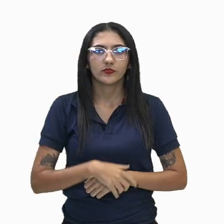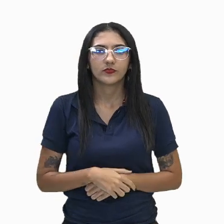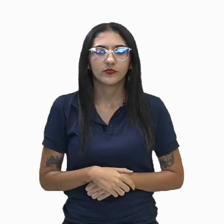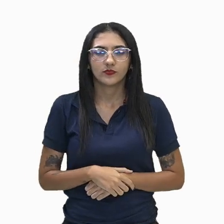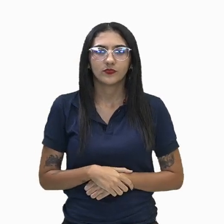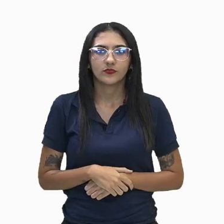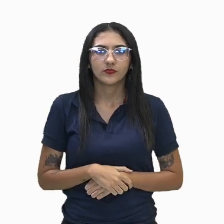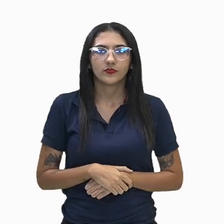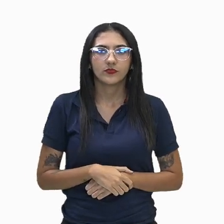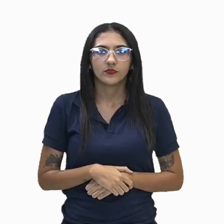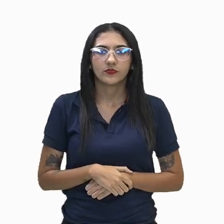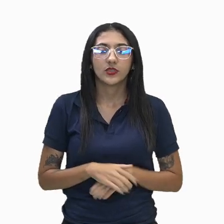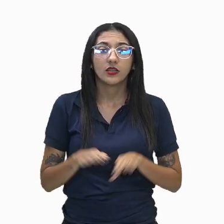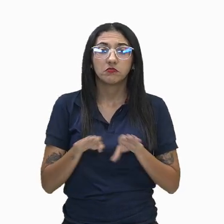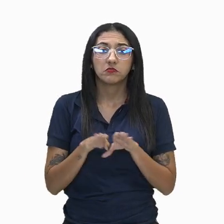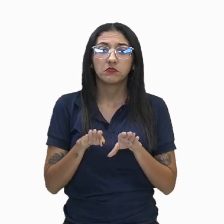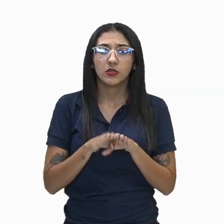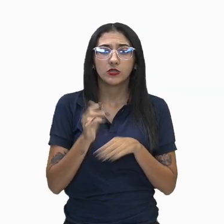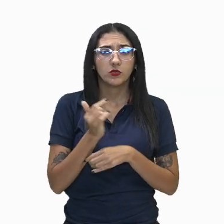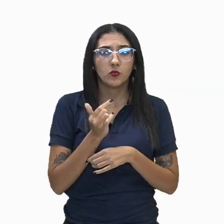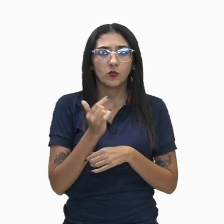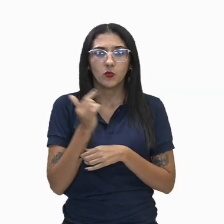de enfermidade. Vamos lá, então?